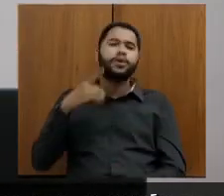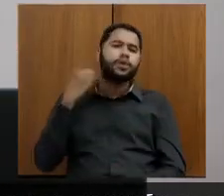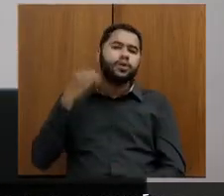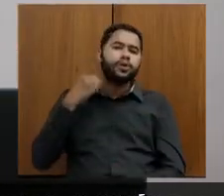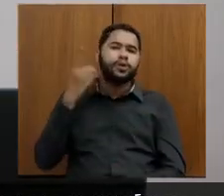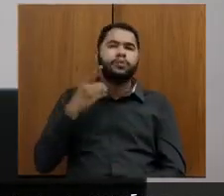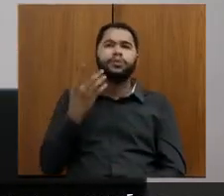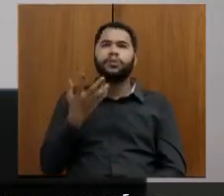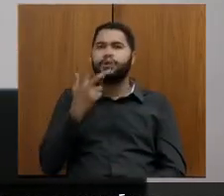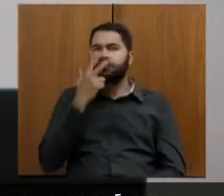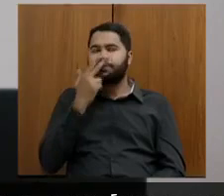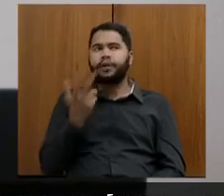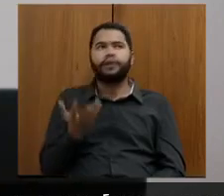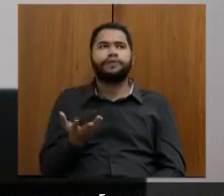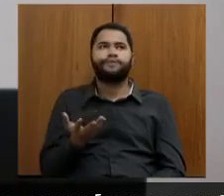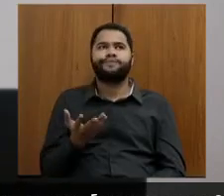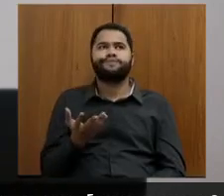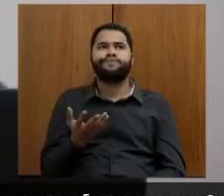condição não fique